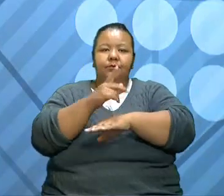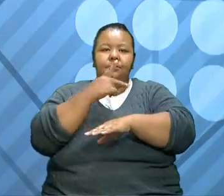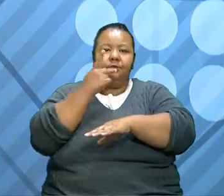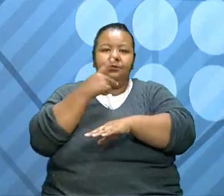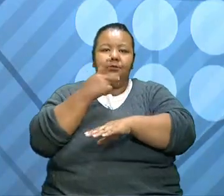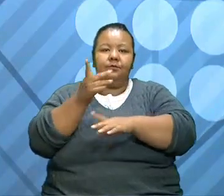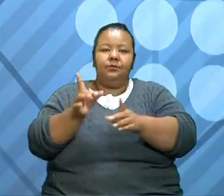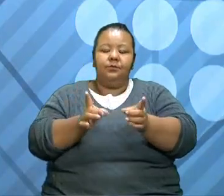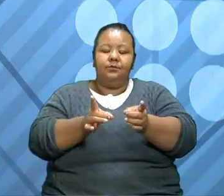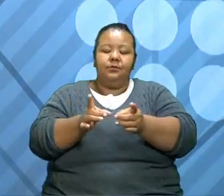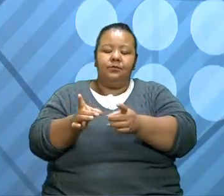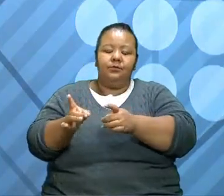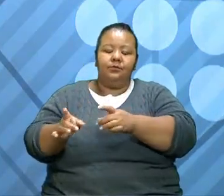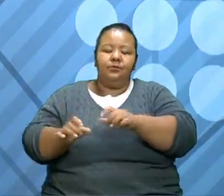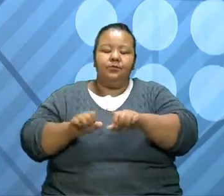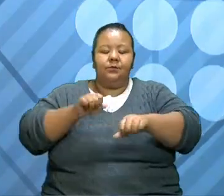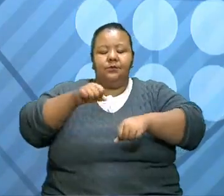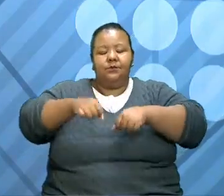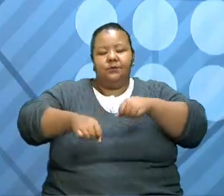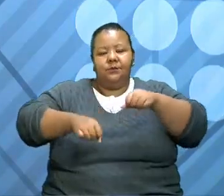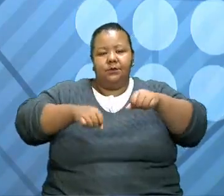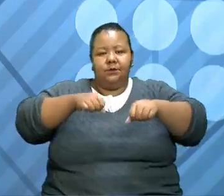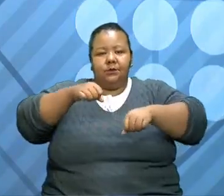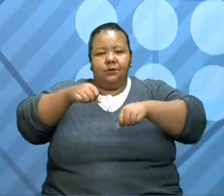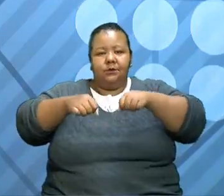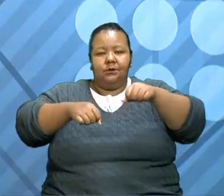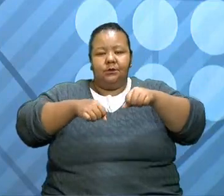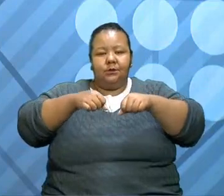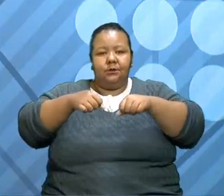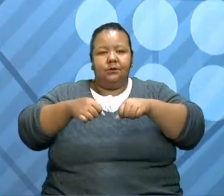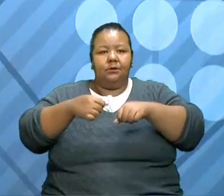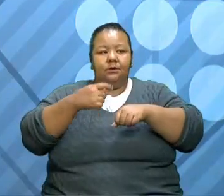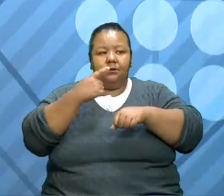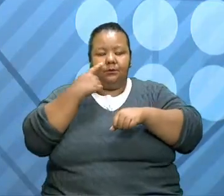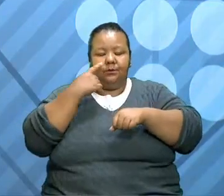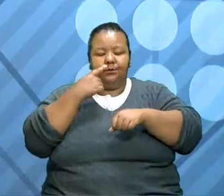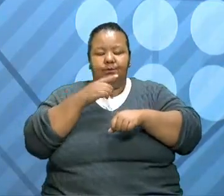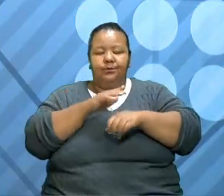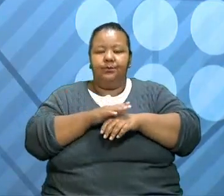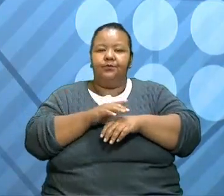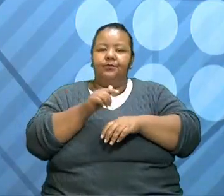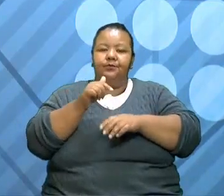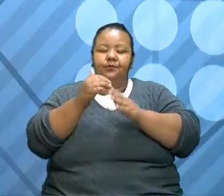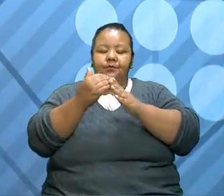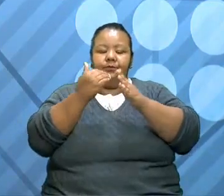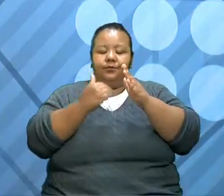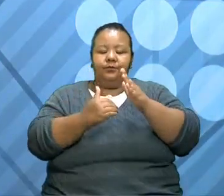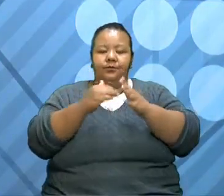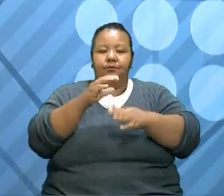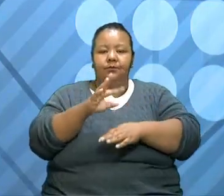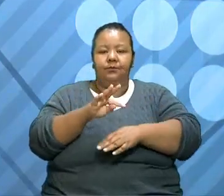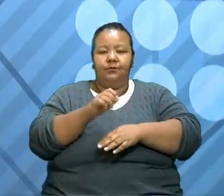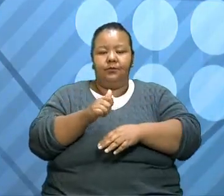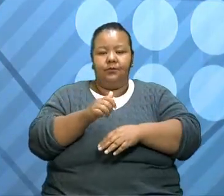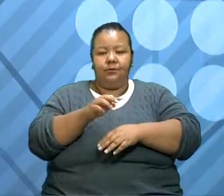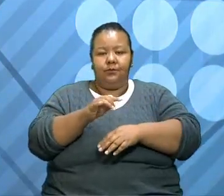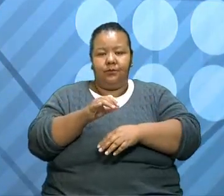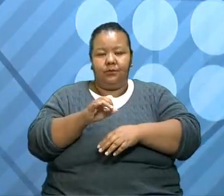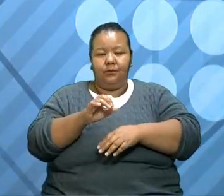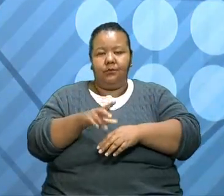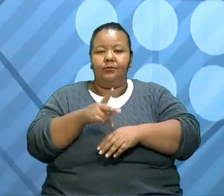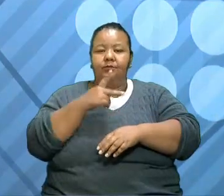vender bicicletas. A minha empresa vende bicicletas. Então, o que você vende? Ah, bicicletas. Aqui no tático vai falar assim: olha,